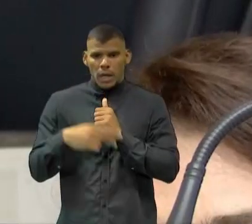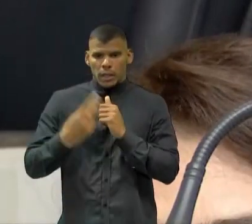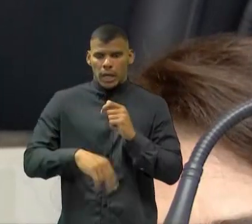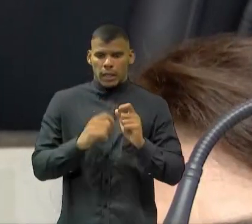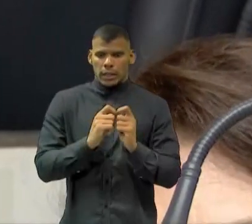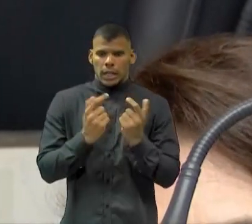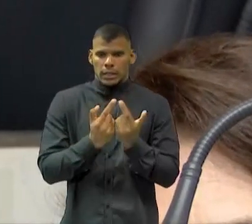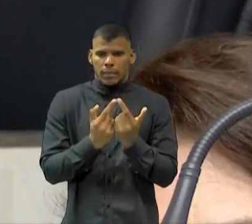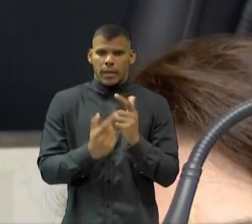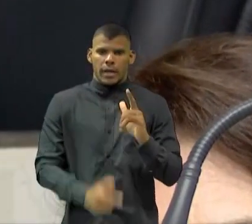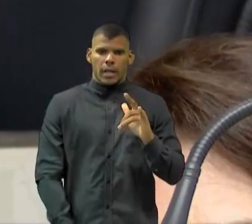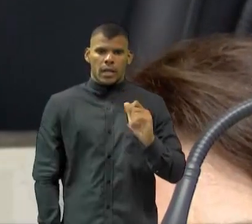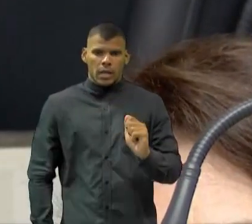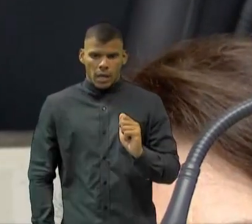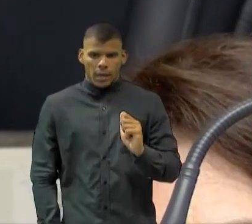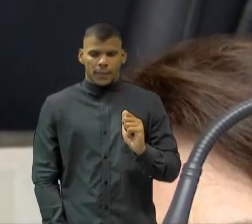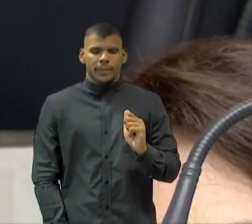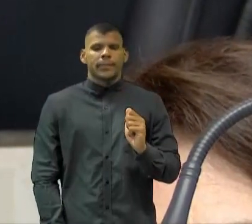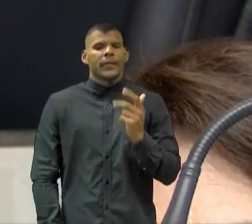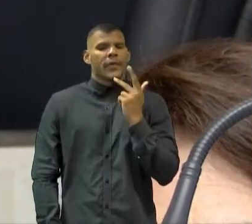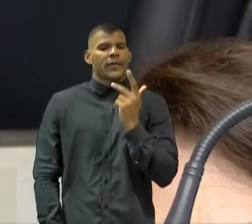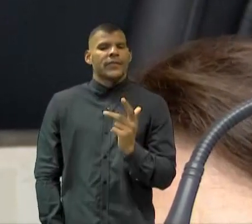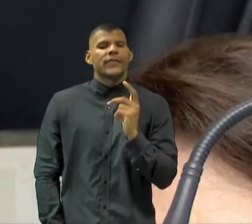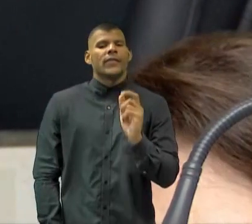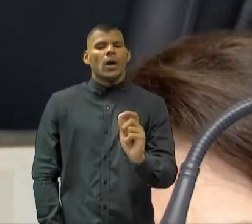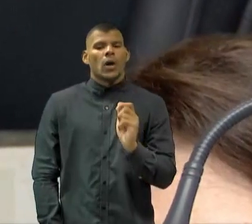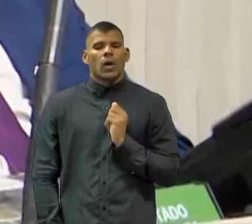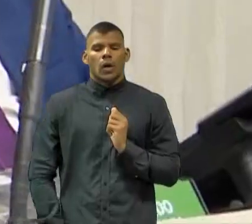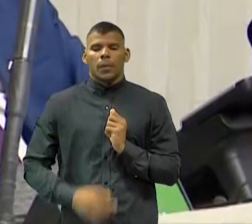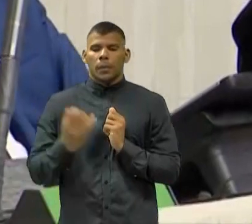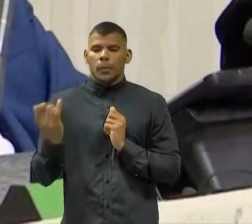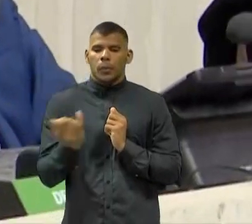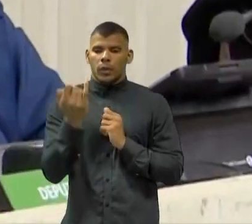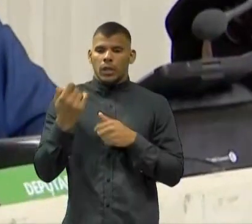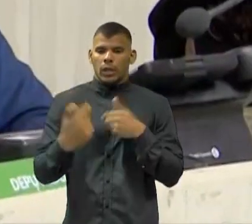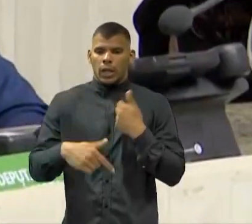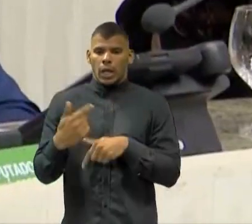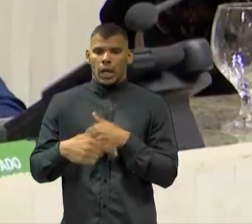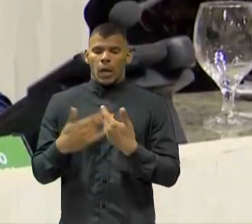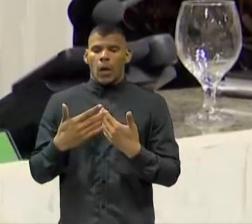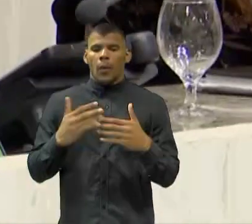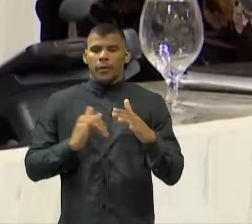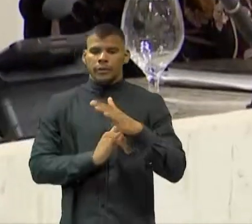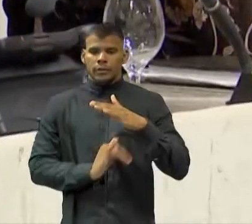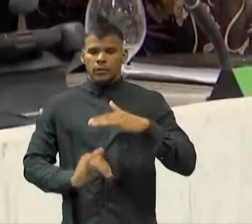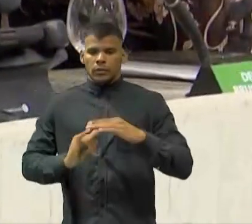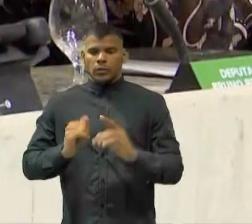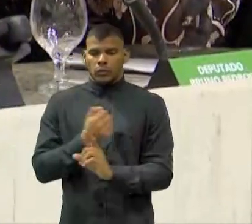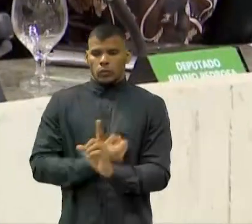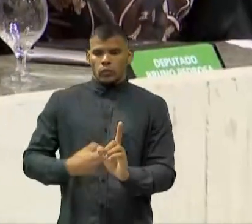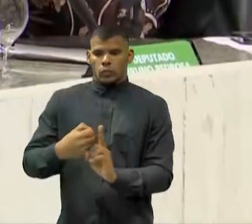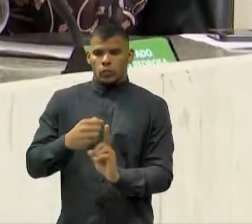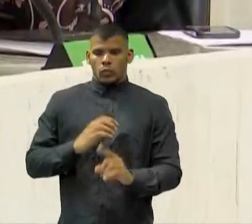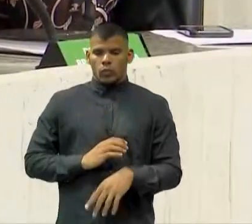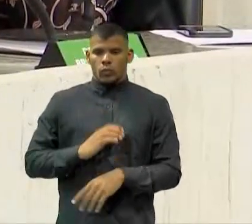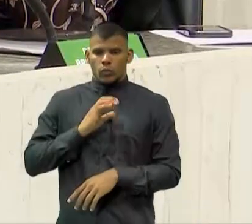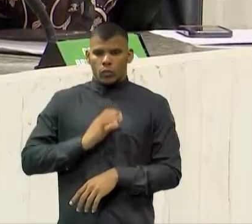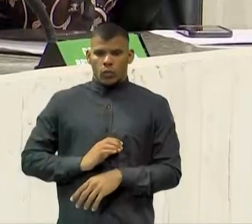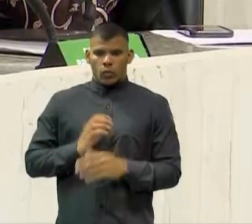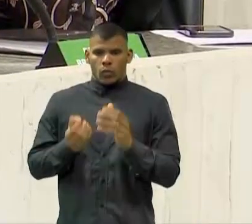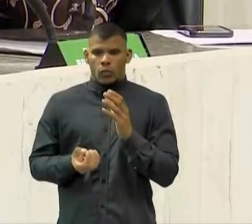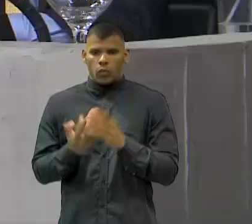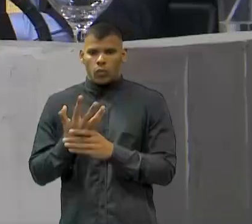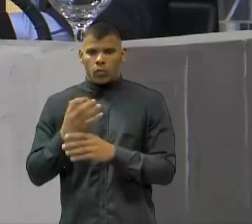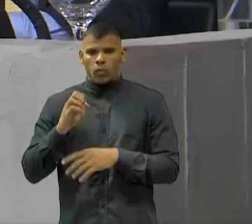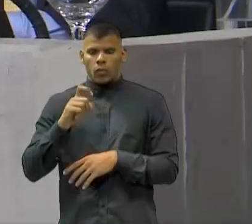deputada Lia Gomes, ressaltou a importância do trabalho conjunto de órgãos e sociedade civil na elaboração e execução